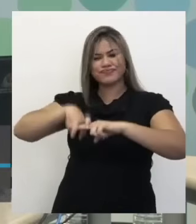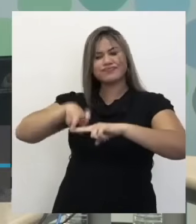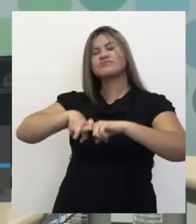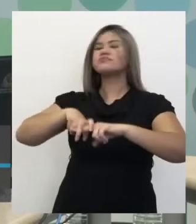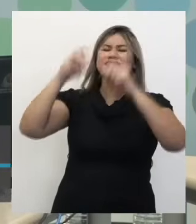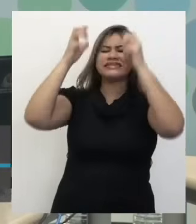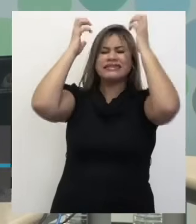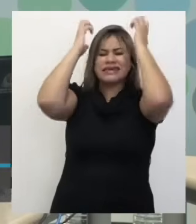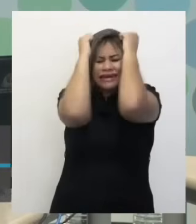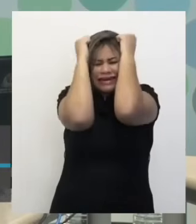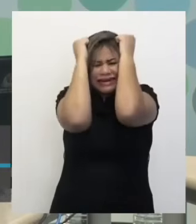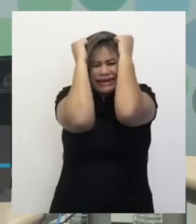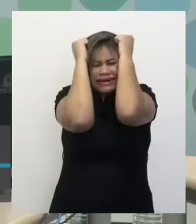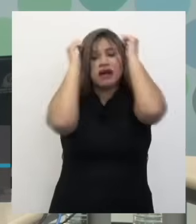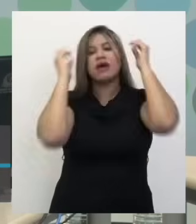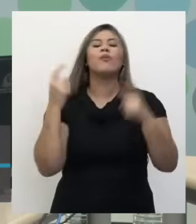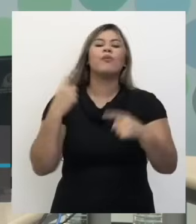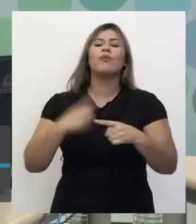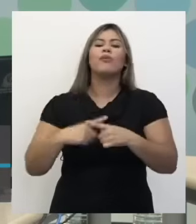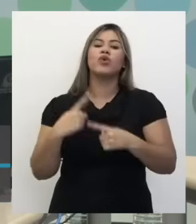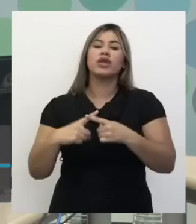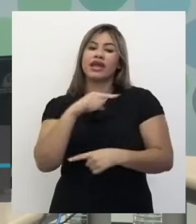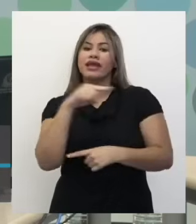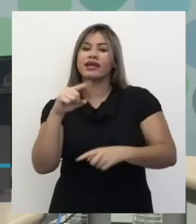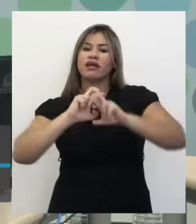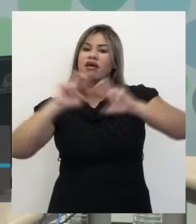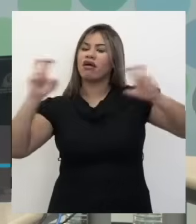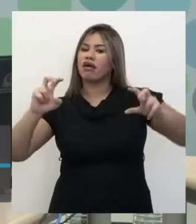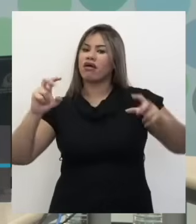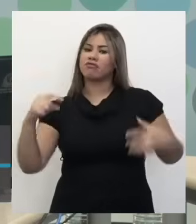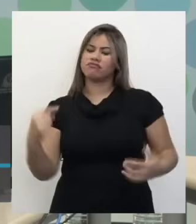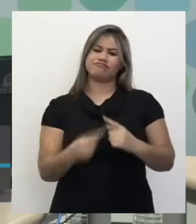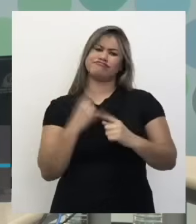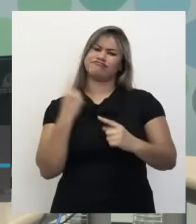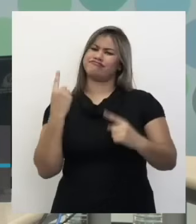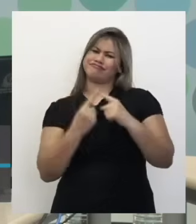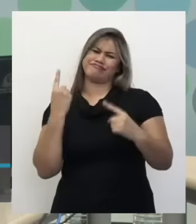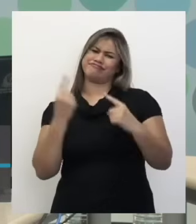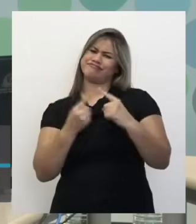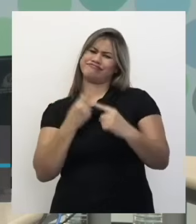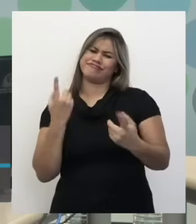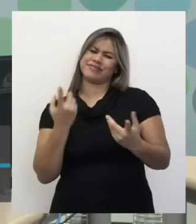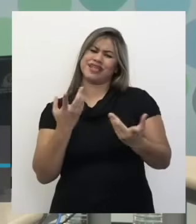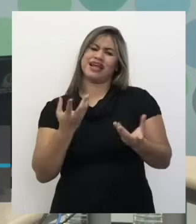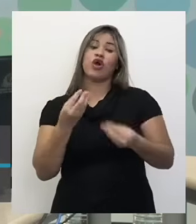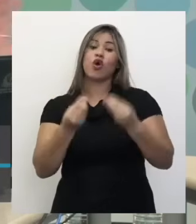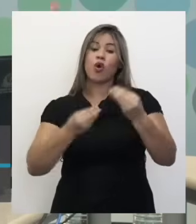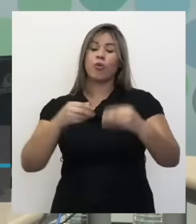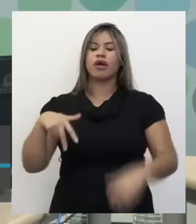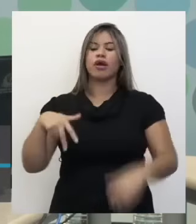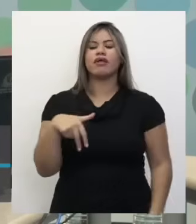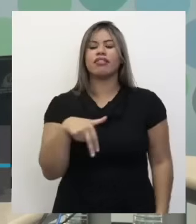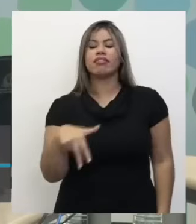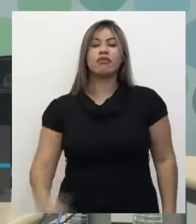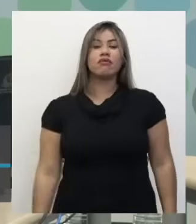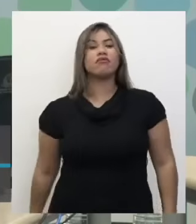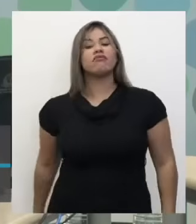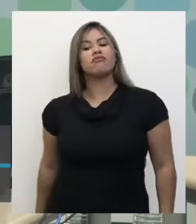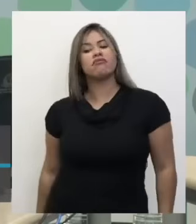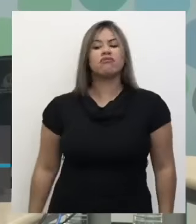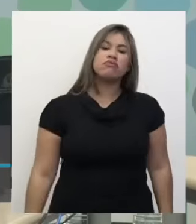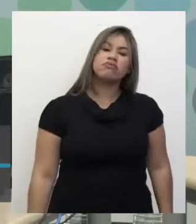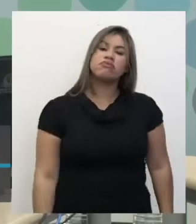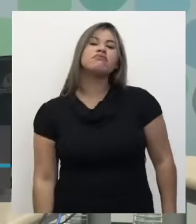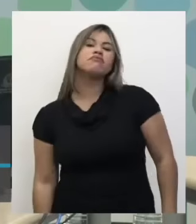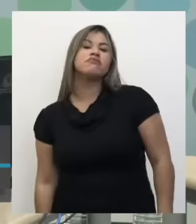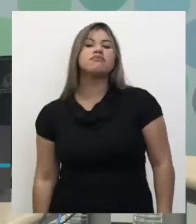ficar muito irritada pelo fato dele só estar berrando? Não, porque ele entra na maior de boa, assim,